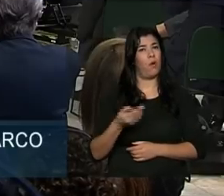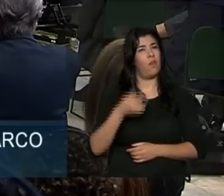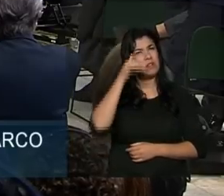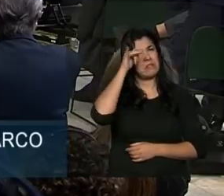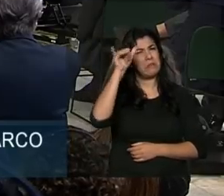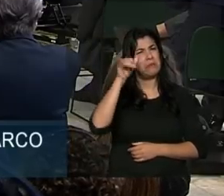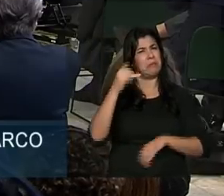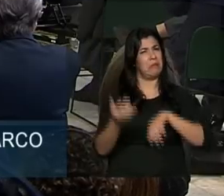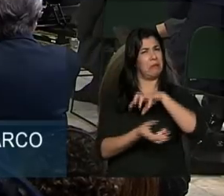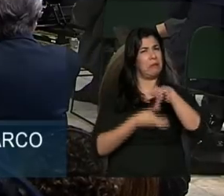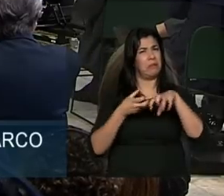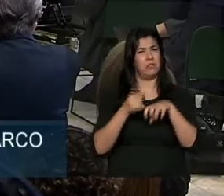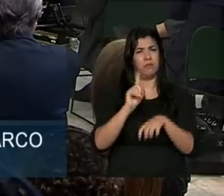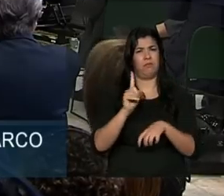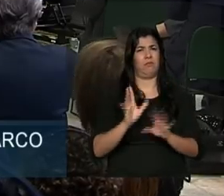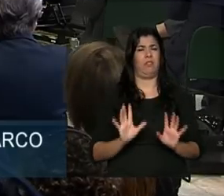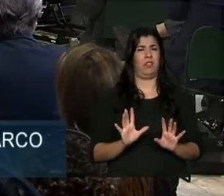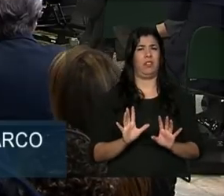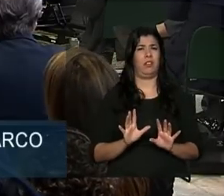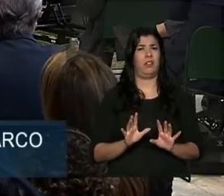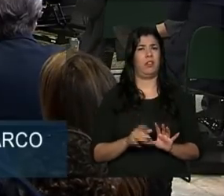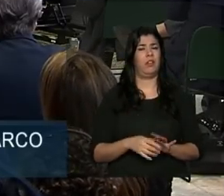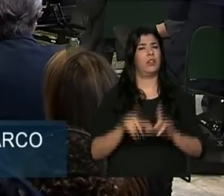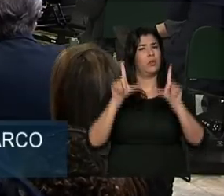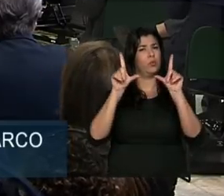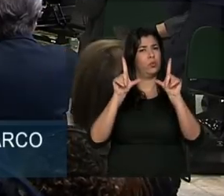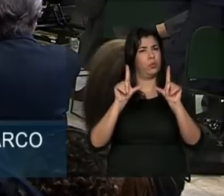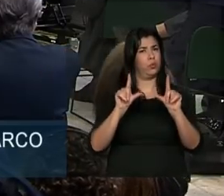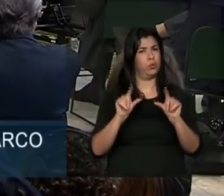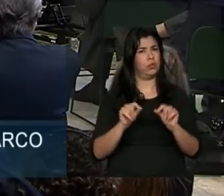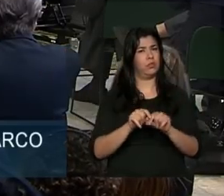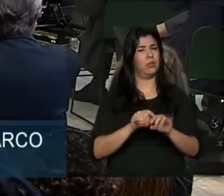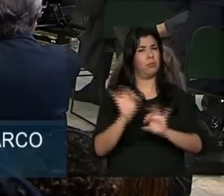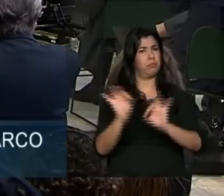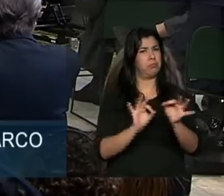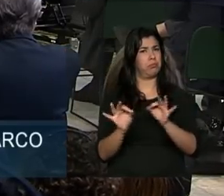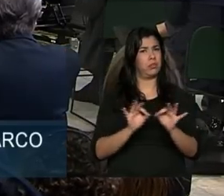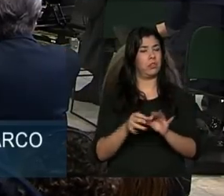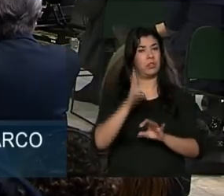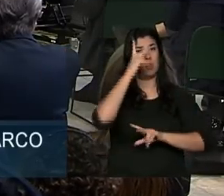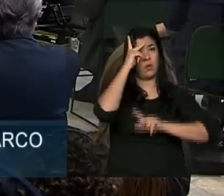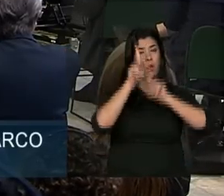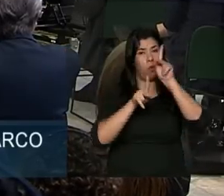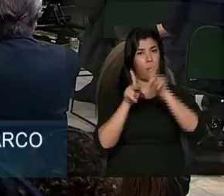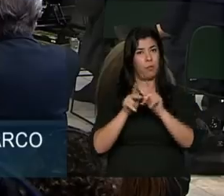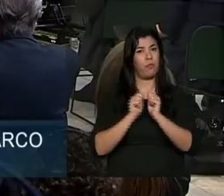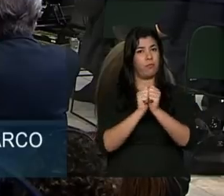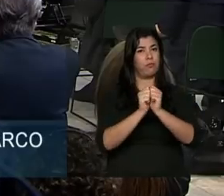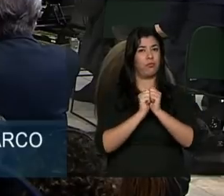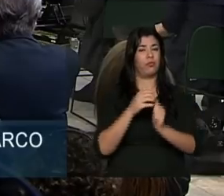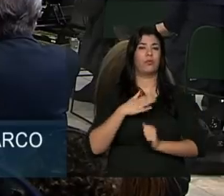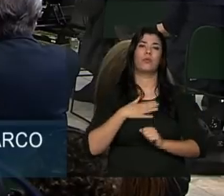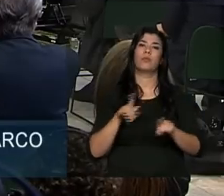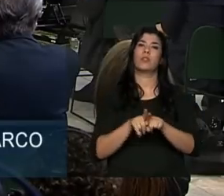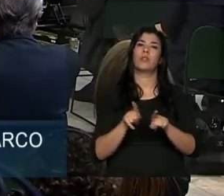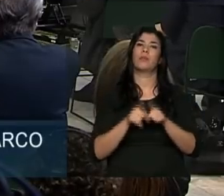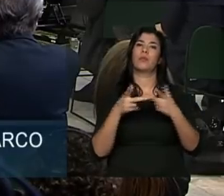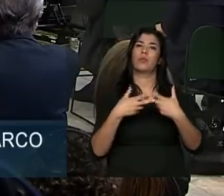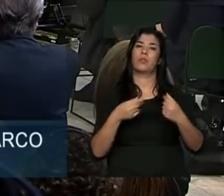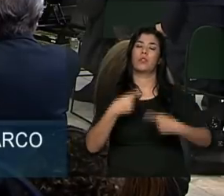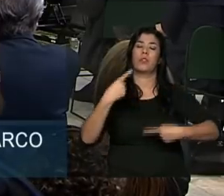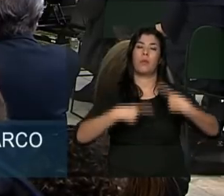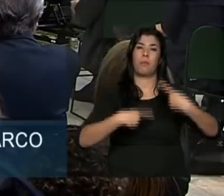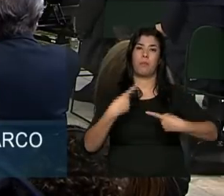burocracia, se livra um pouco do povo, mas eu me livrei deles e eles estão embarcados comigo, porque agora nós temos condições de ter uma